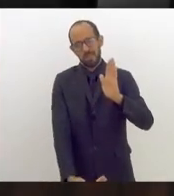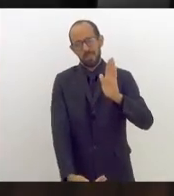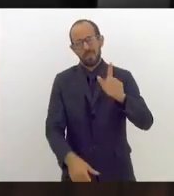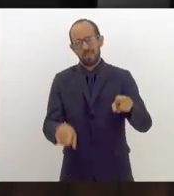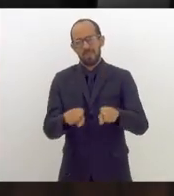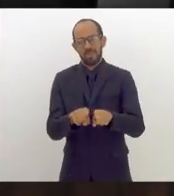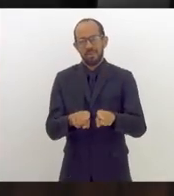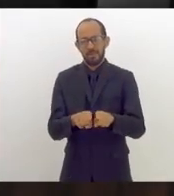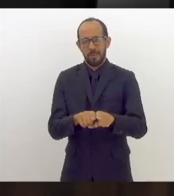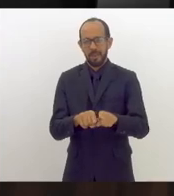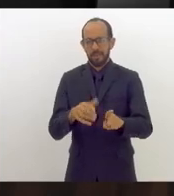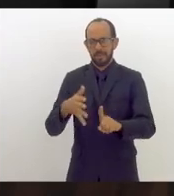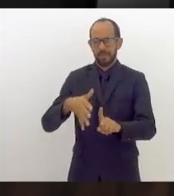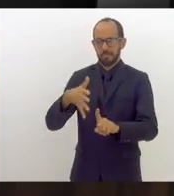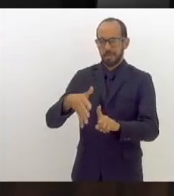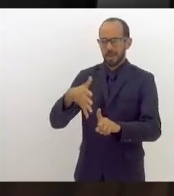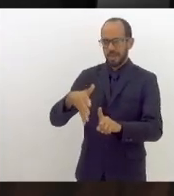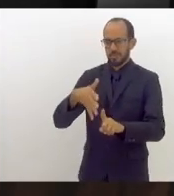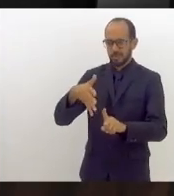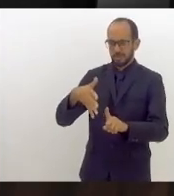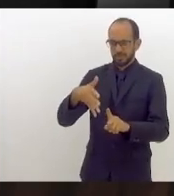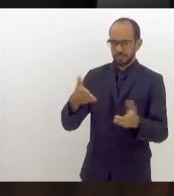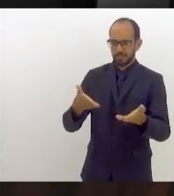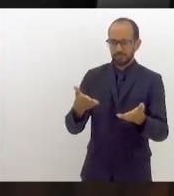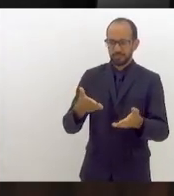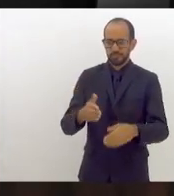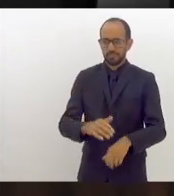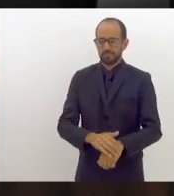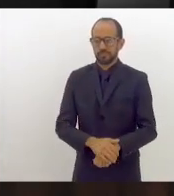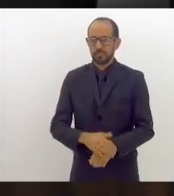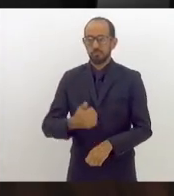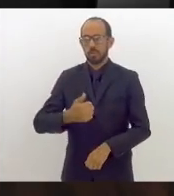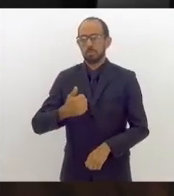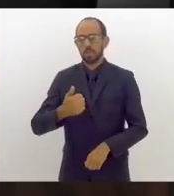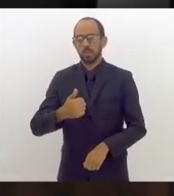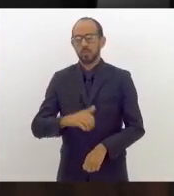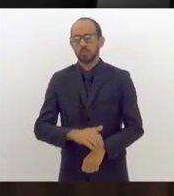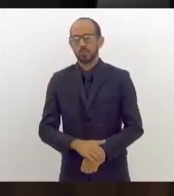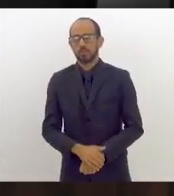a palavra primeiro